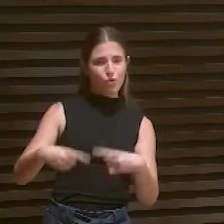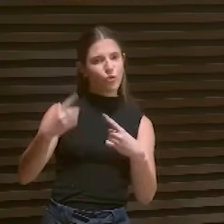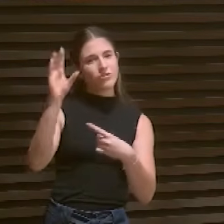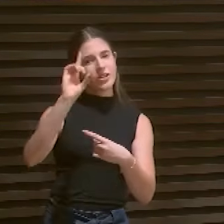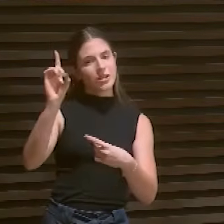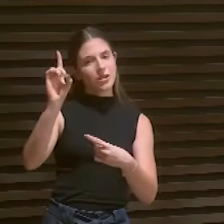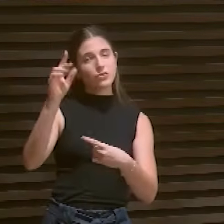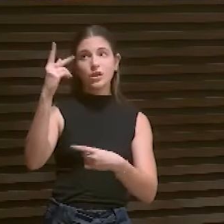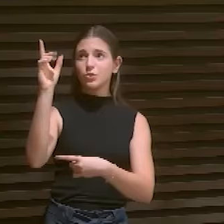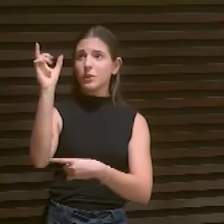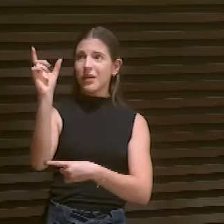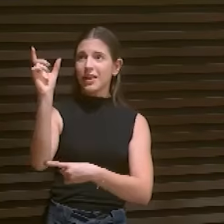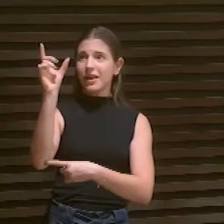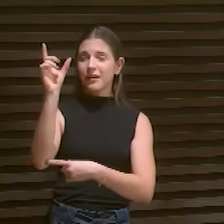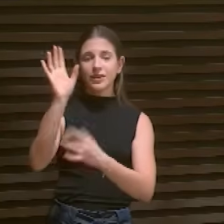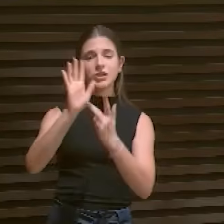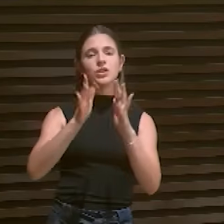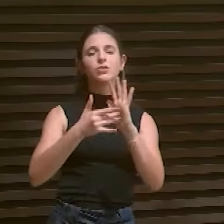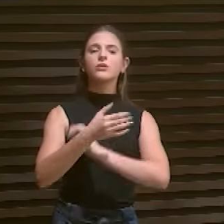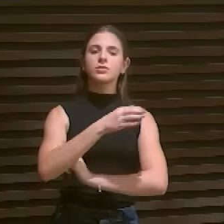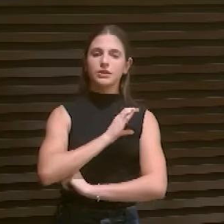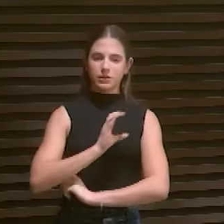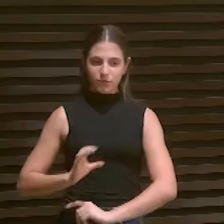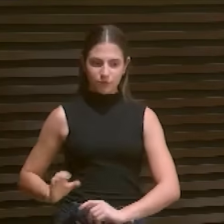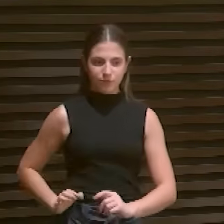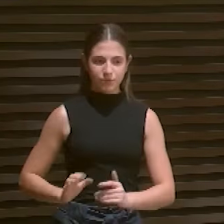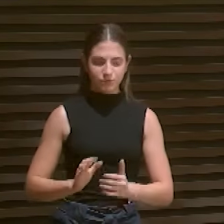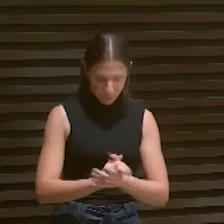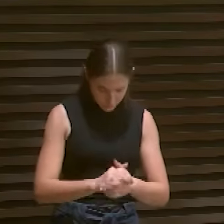sua palavra, ao Senhor Jesus Cristo?